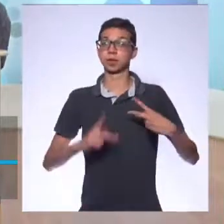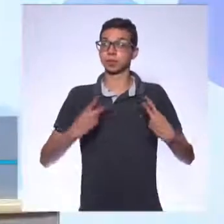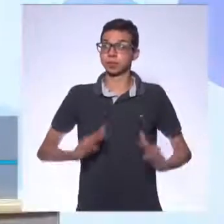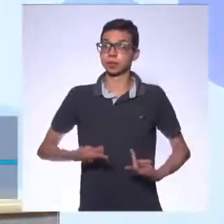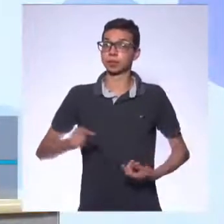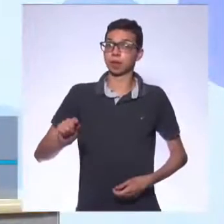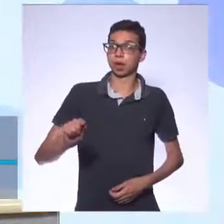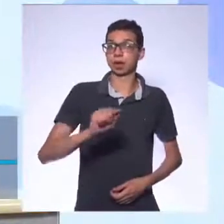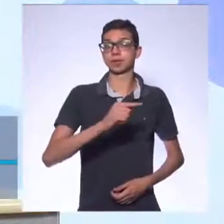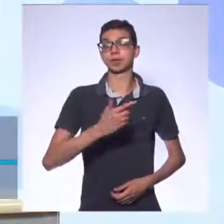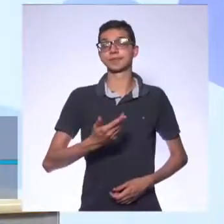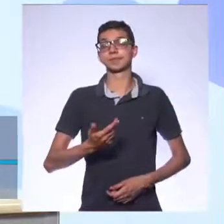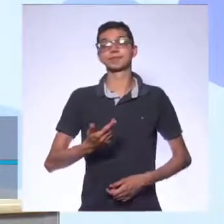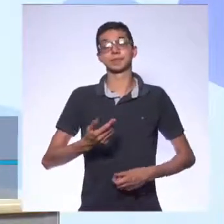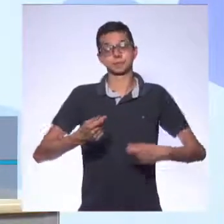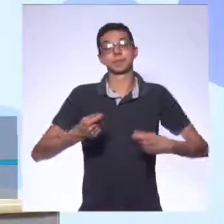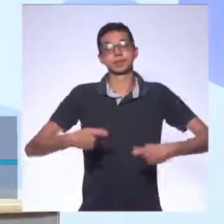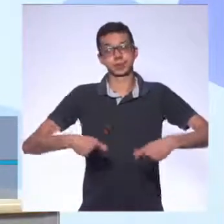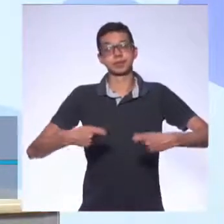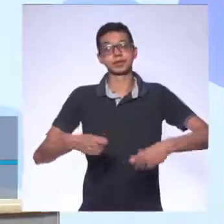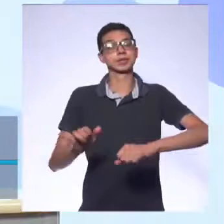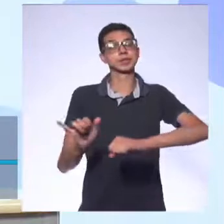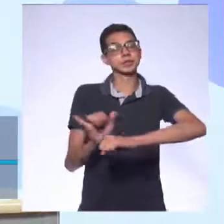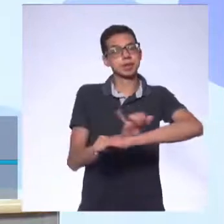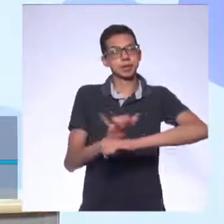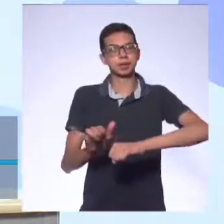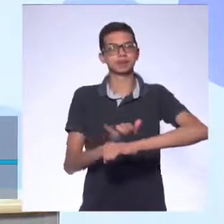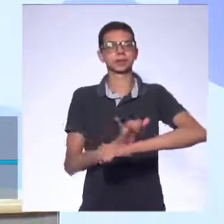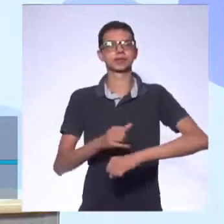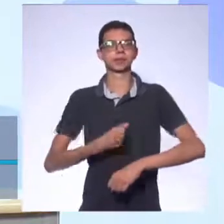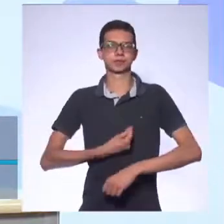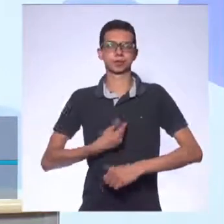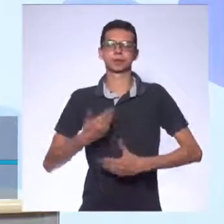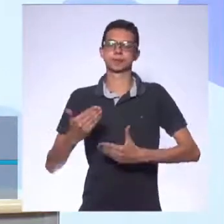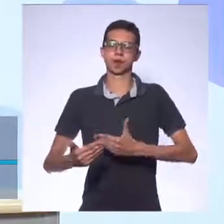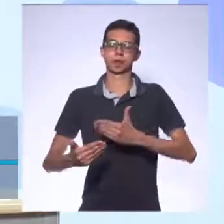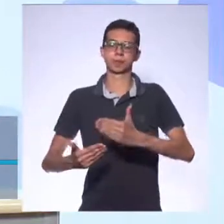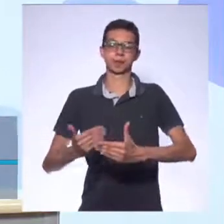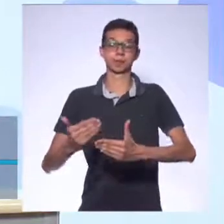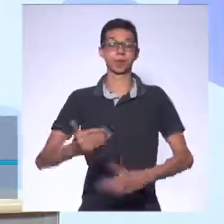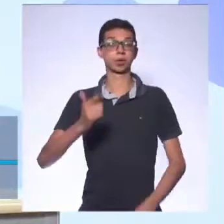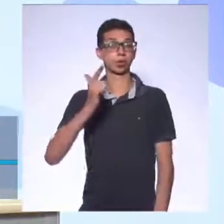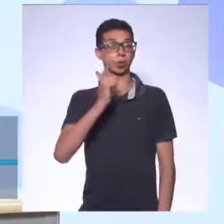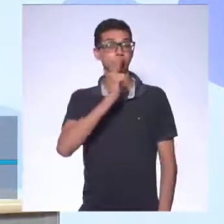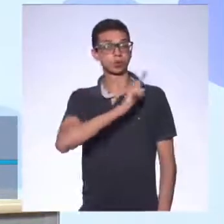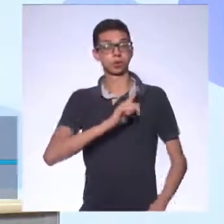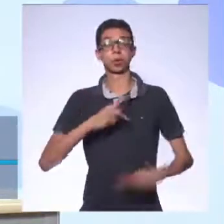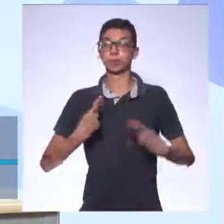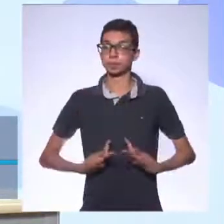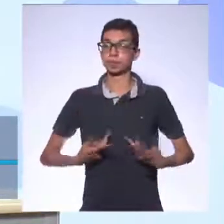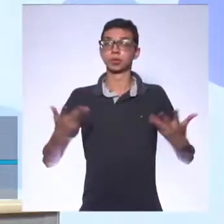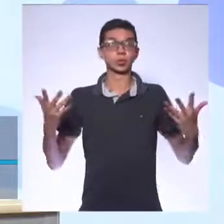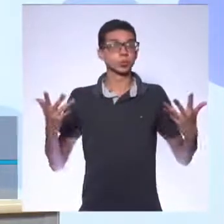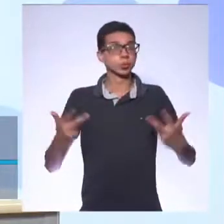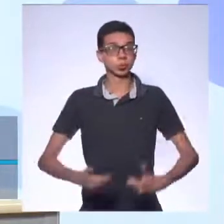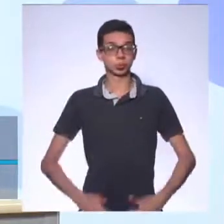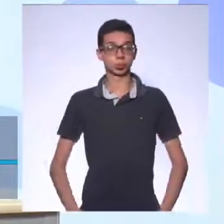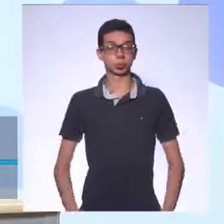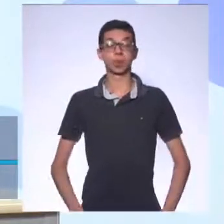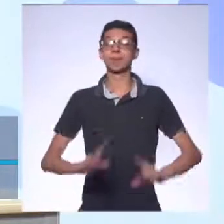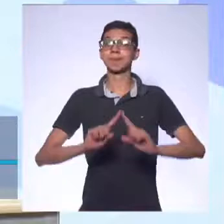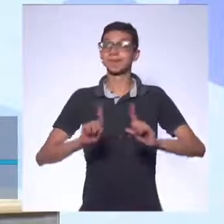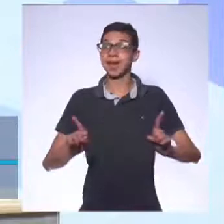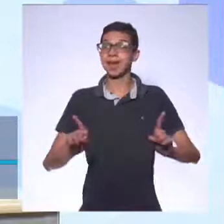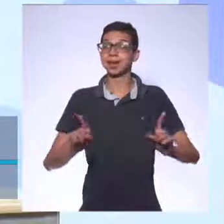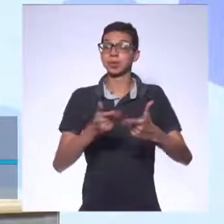recursos. Para Exatamente. Vivermos, todo ser humano precisa de recursos. E esses recursos, sendo finitos, precisam